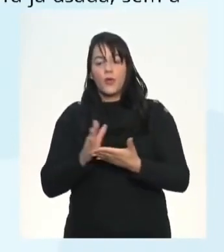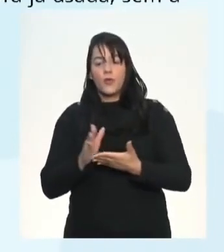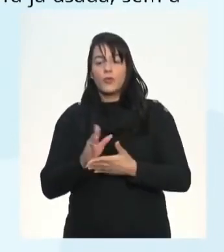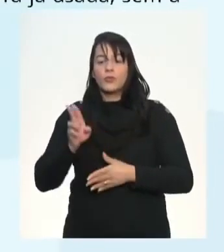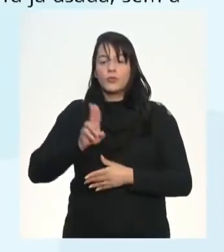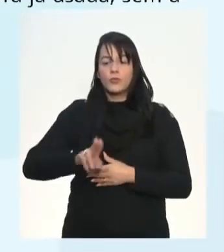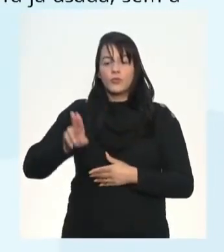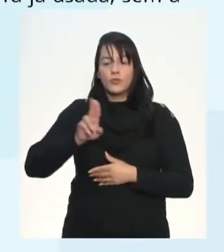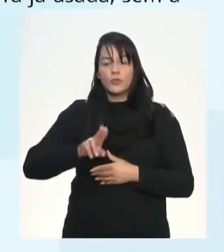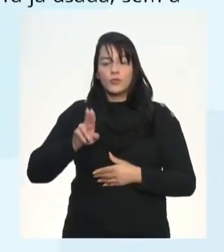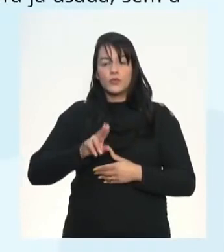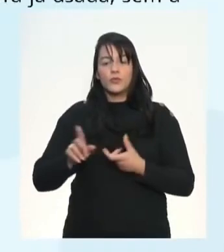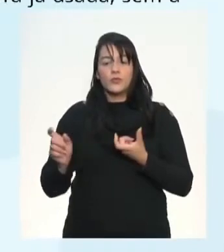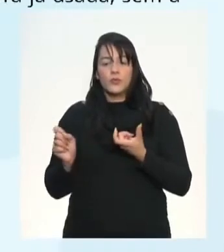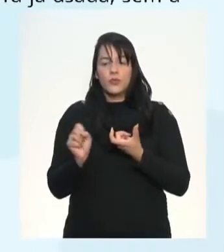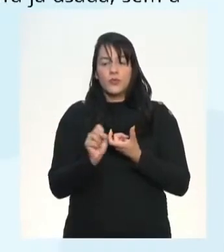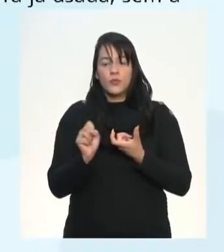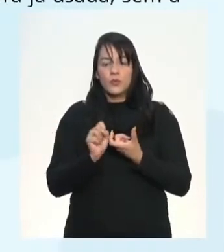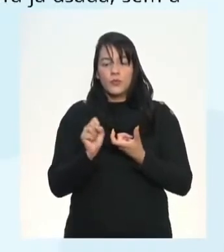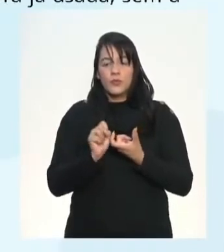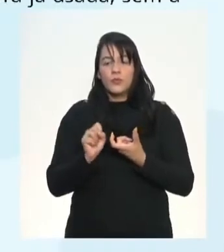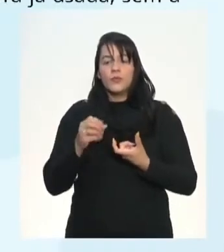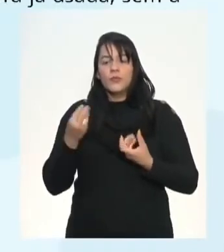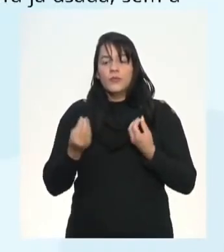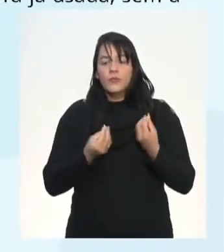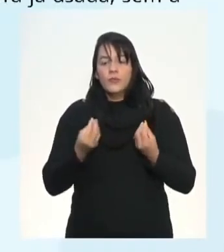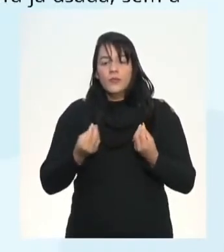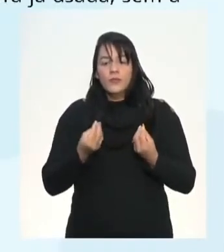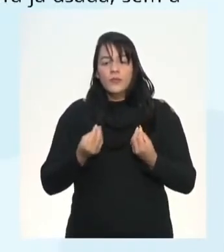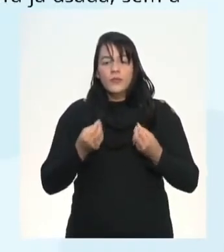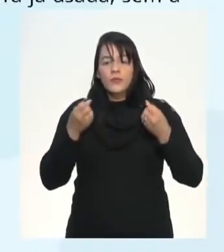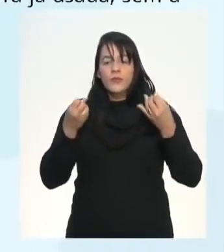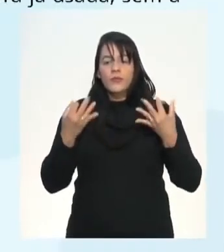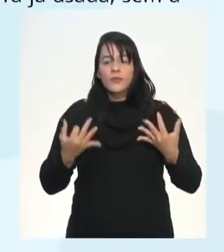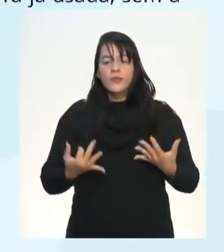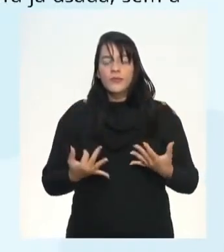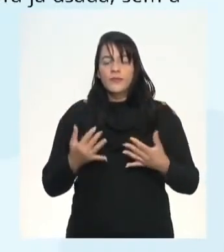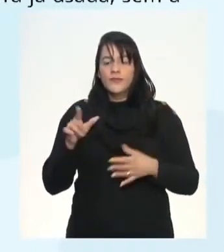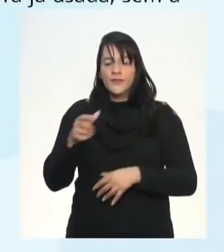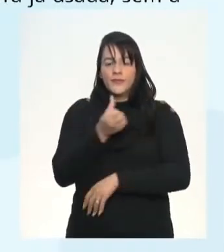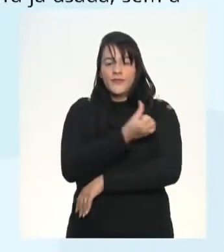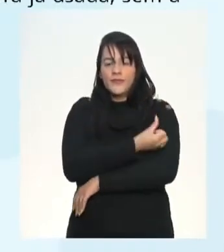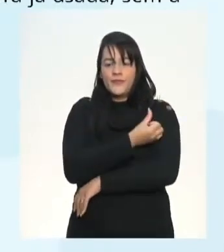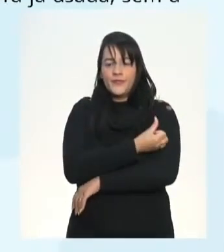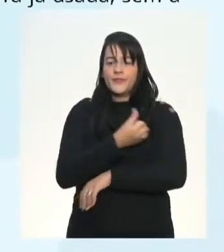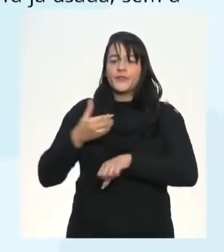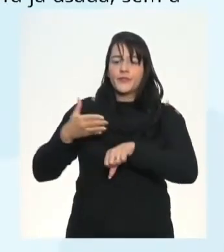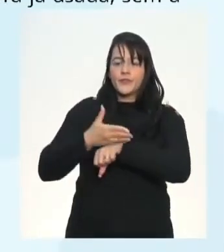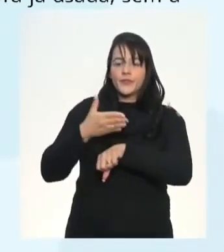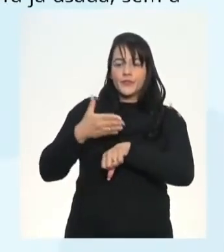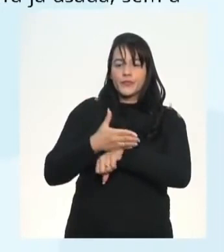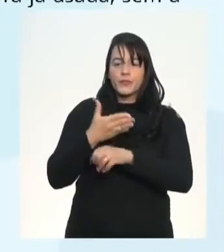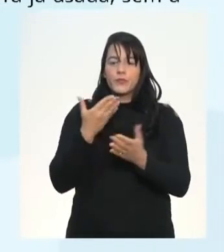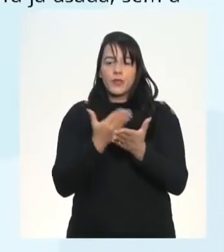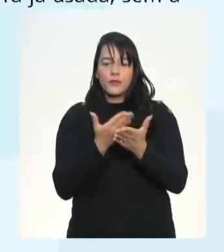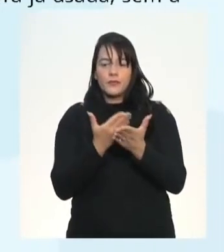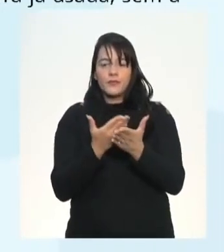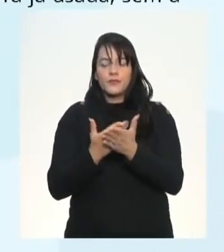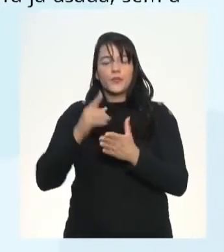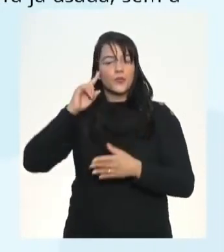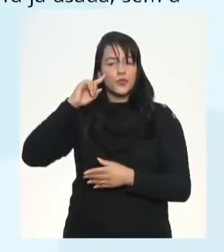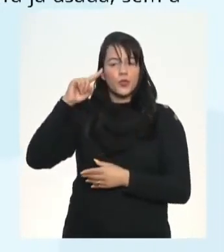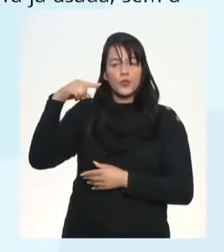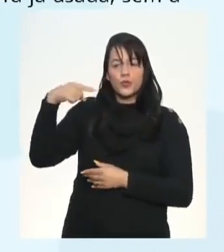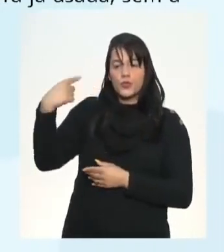Então, ele está retomando. Porque, olha como ficaria. Os estudantes do 6º ano participam muito das aulas. Todos os dias,